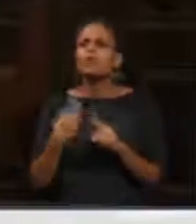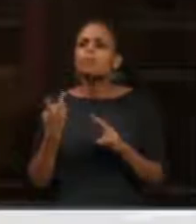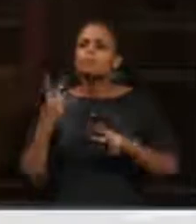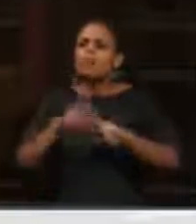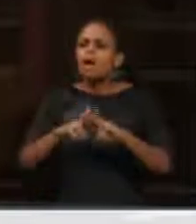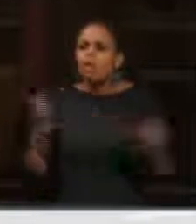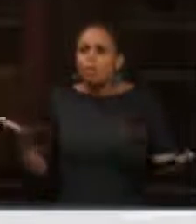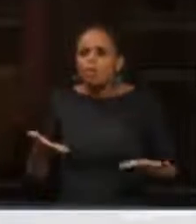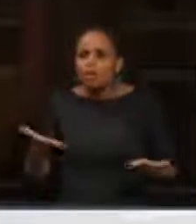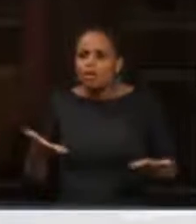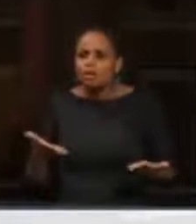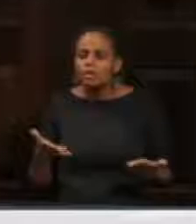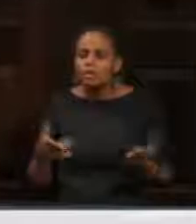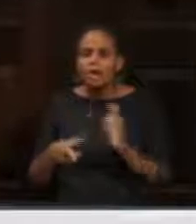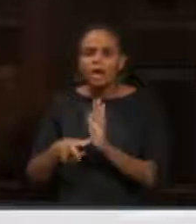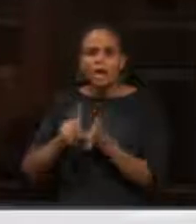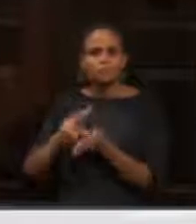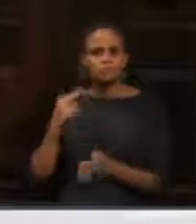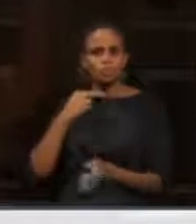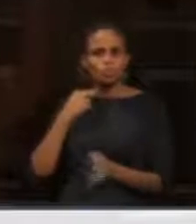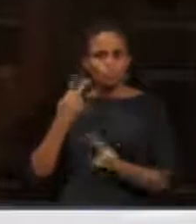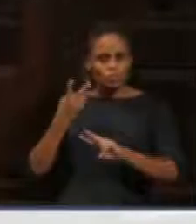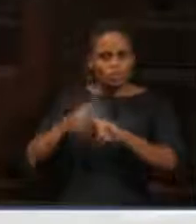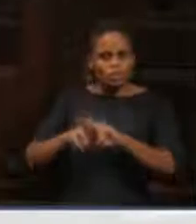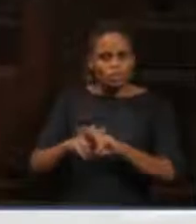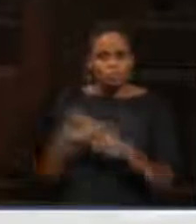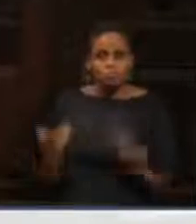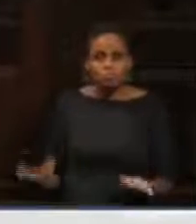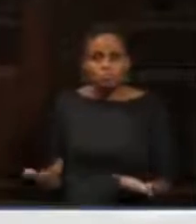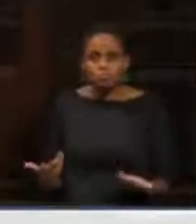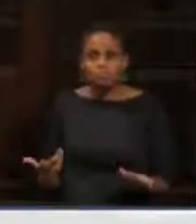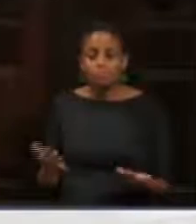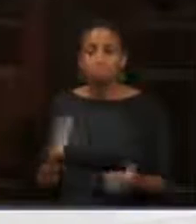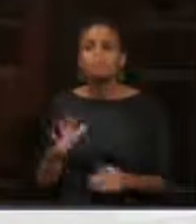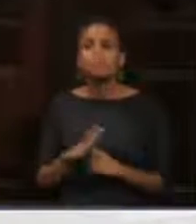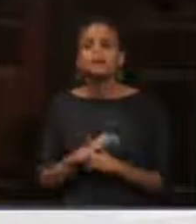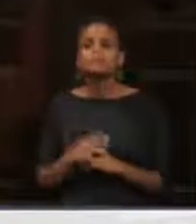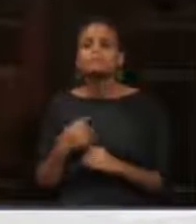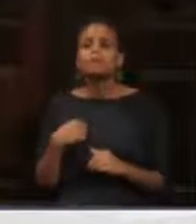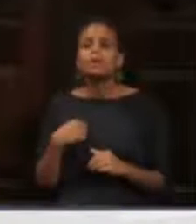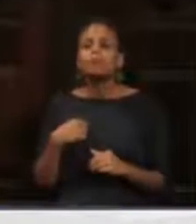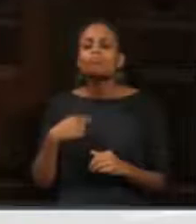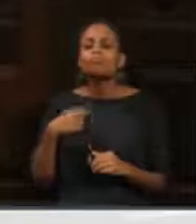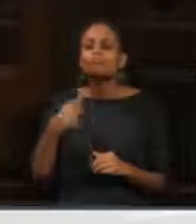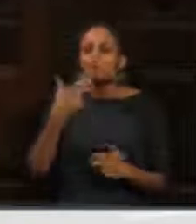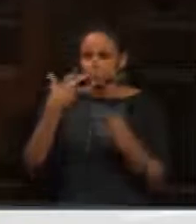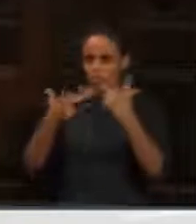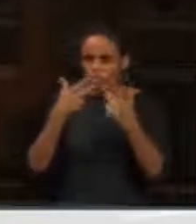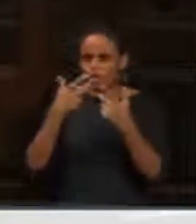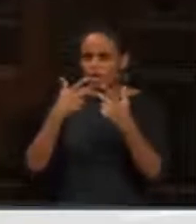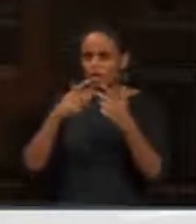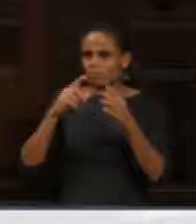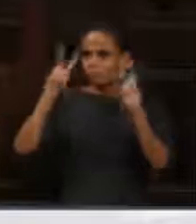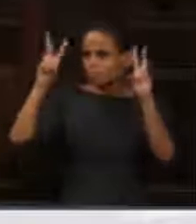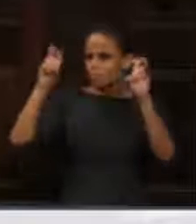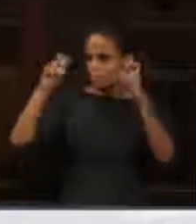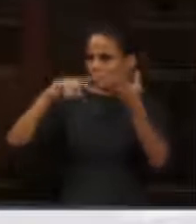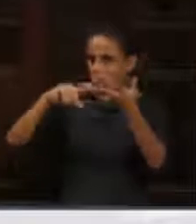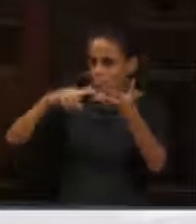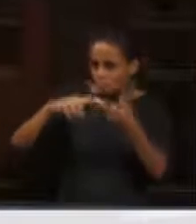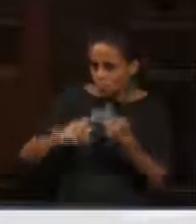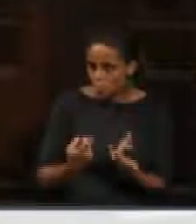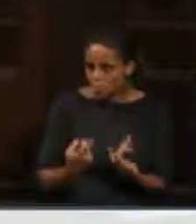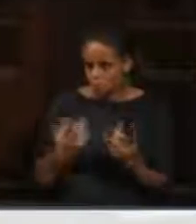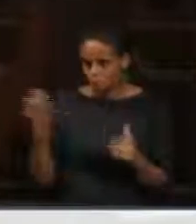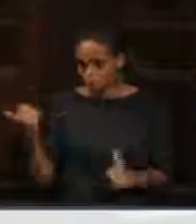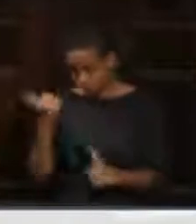agora e antes não ocorreu. Mas, de qualquer forma, eu venho aqui tratar de diferentes assuntos.